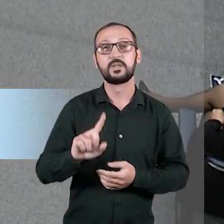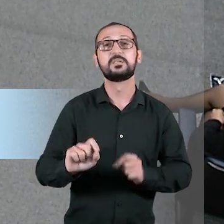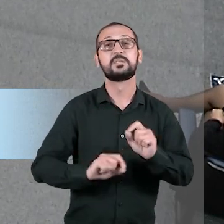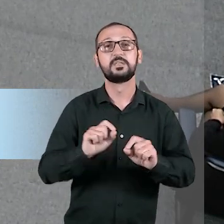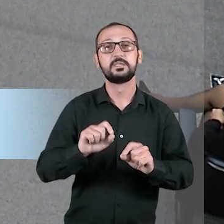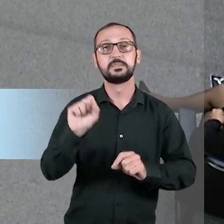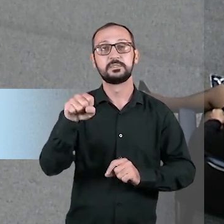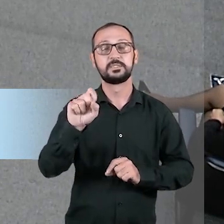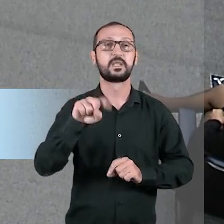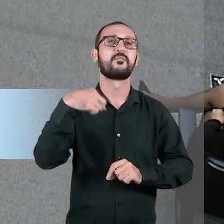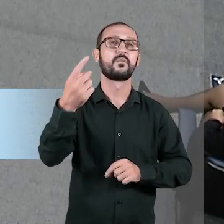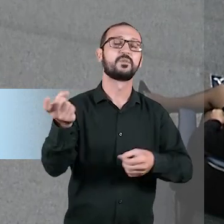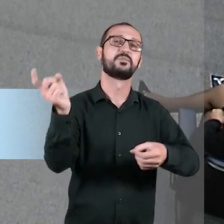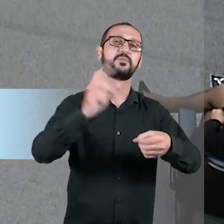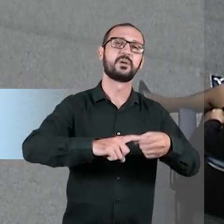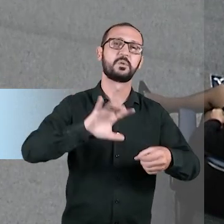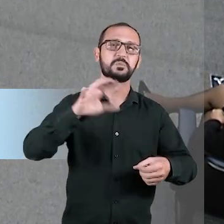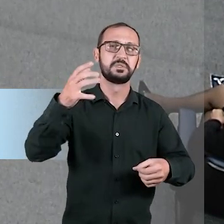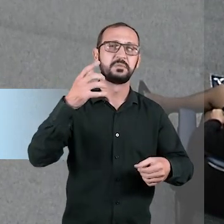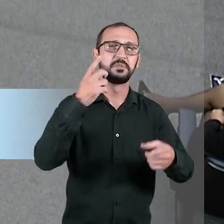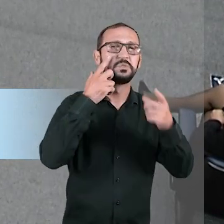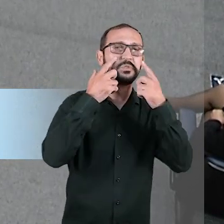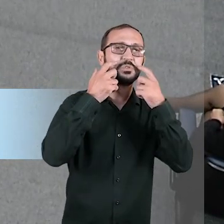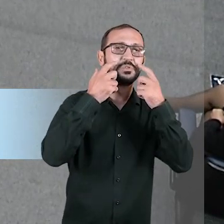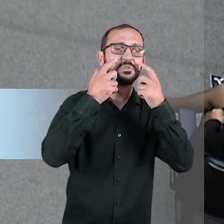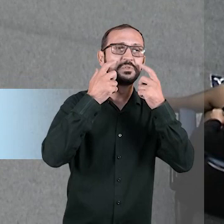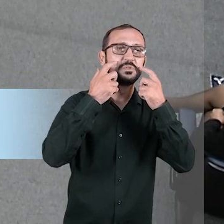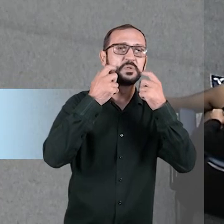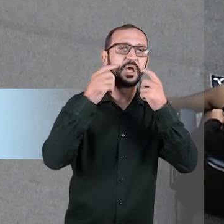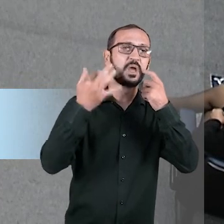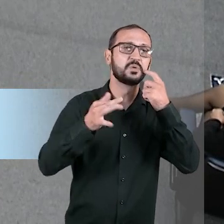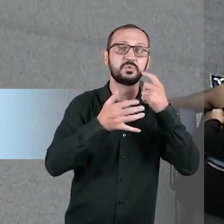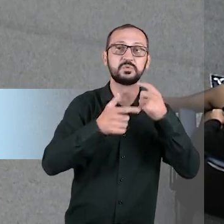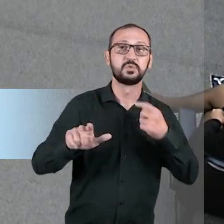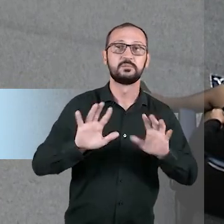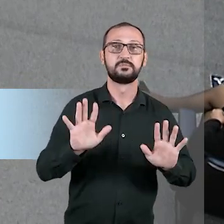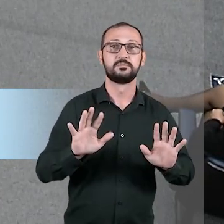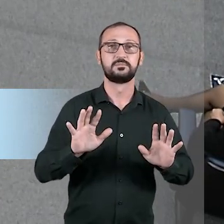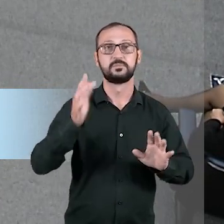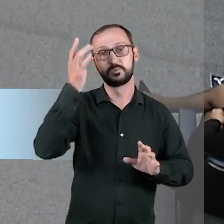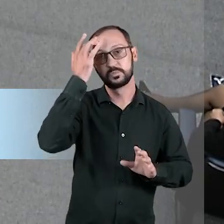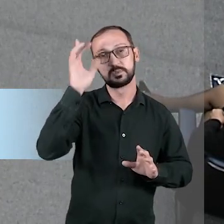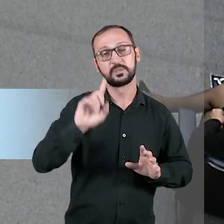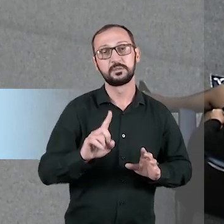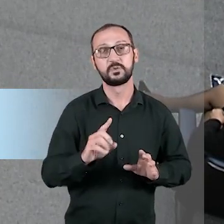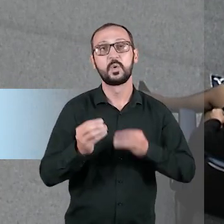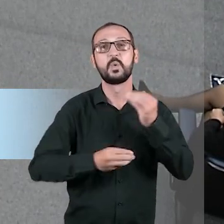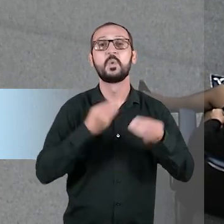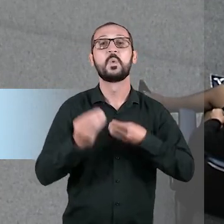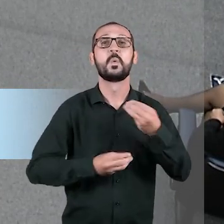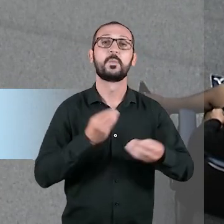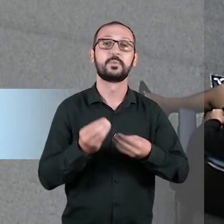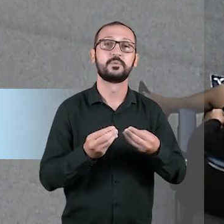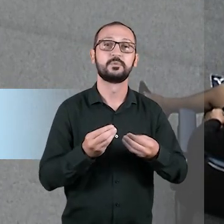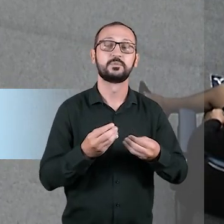não vou dizer para você que sim, daqui a um tempo pode acontecer alguma coisa e você chorar e vir toda a dor de novo. Porque eu não sei, na realidade,